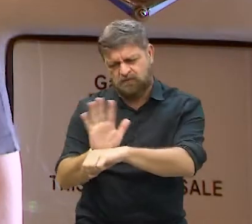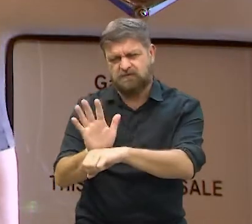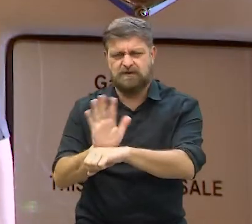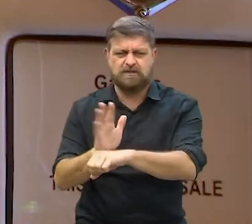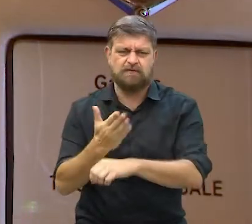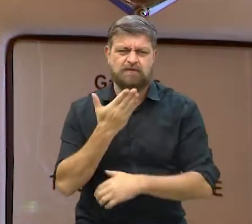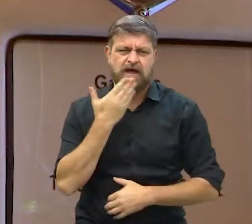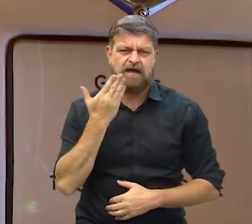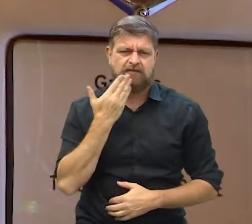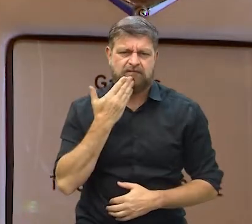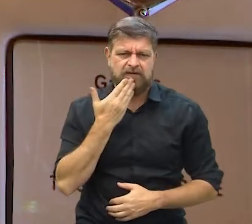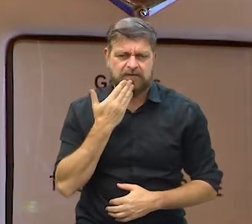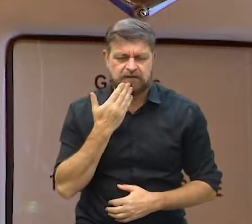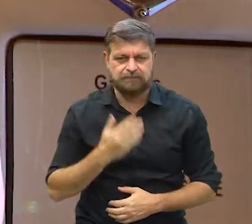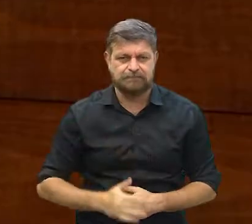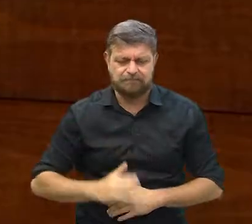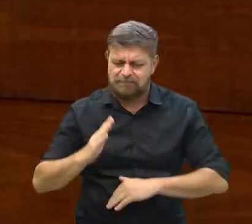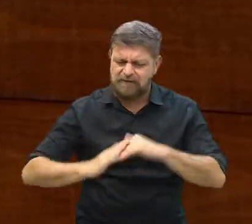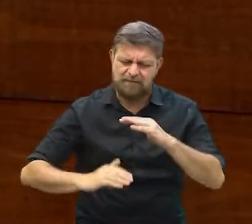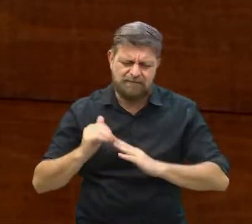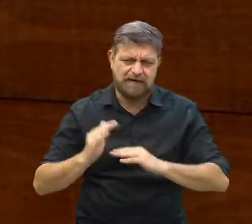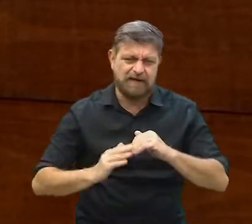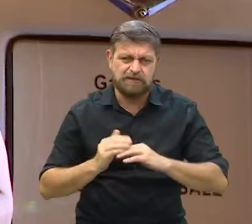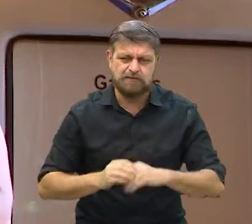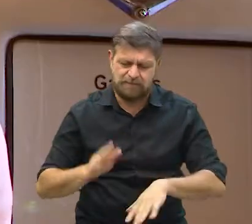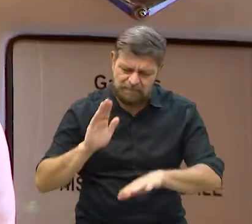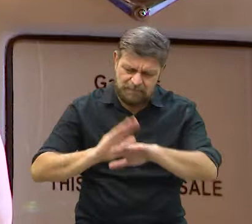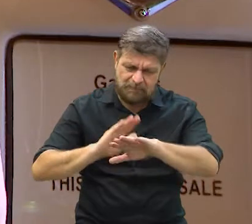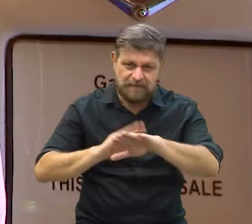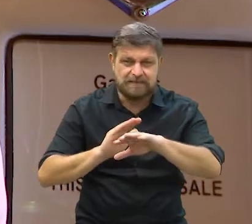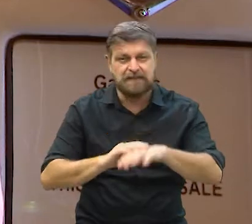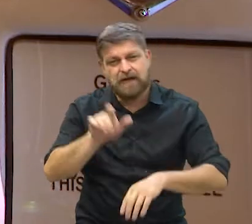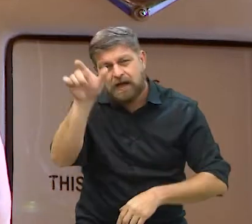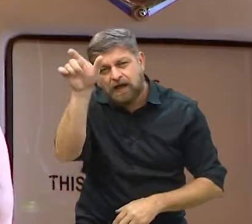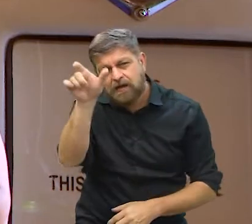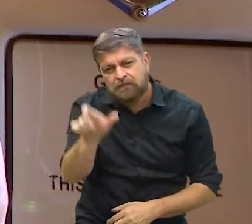você vai acertar. É prático de fazer. Se a pessoa tiver